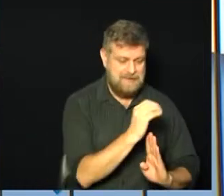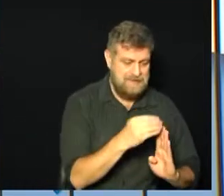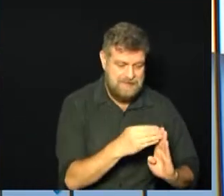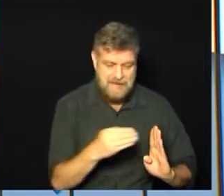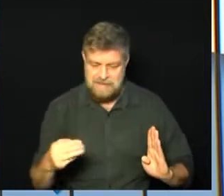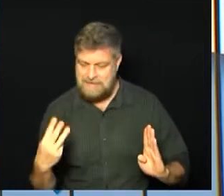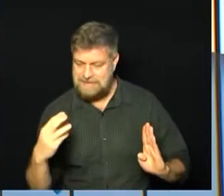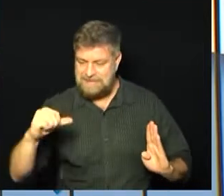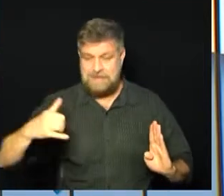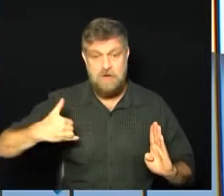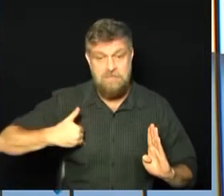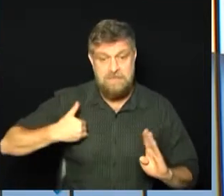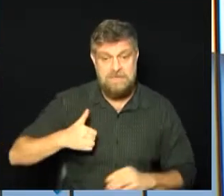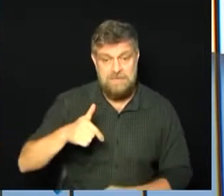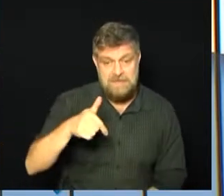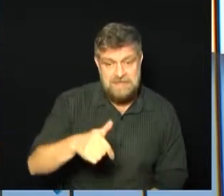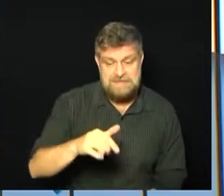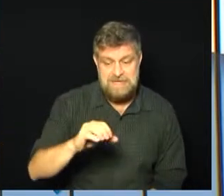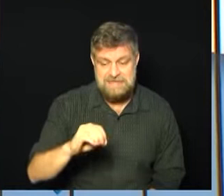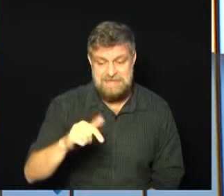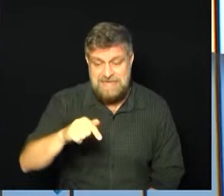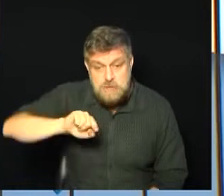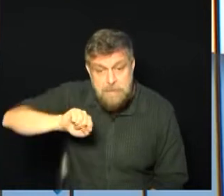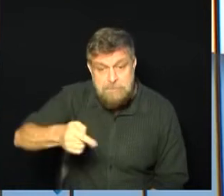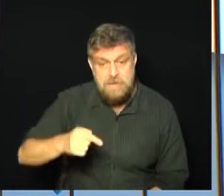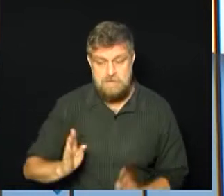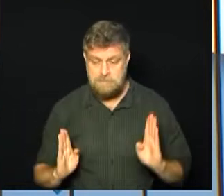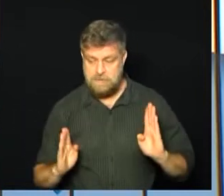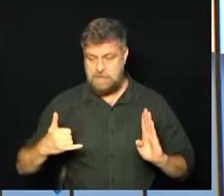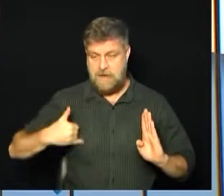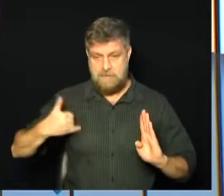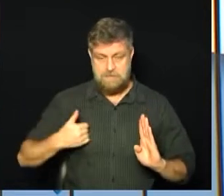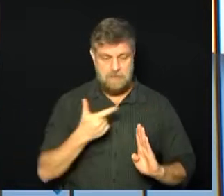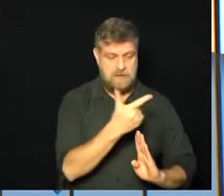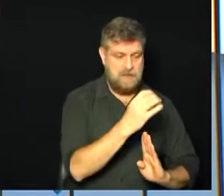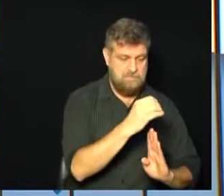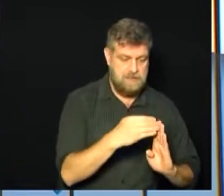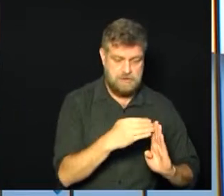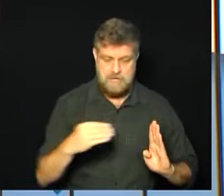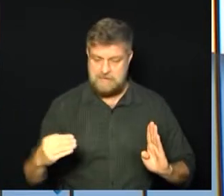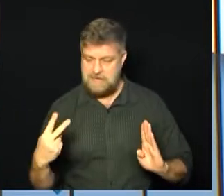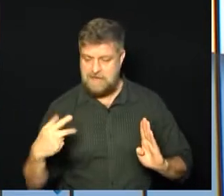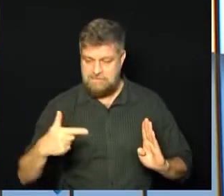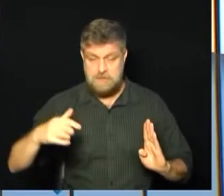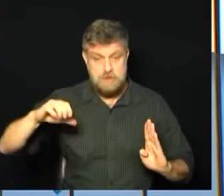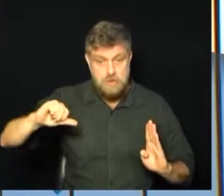anos, 707 mil pessoas. Na faixa etária, entre 20 e 29 anos,